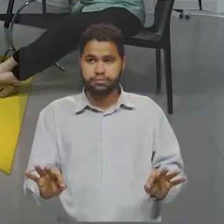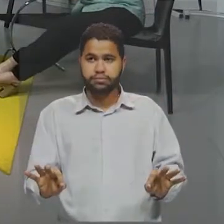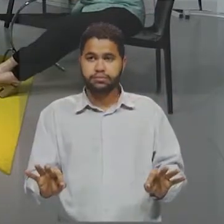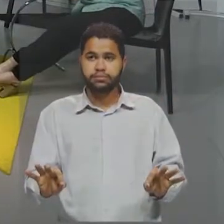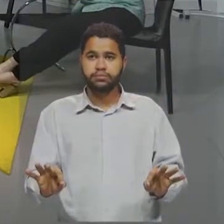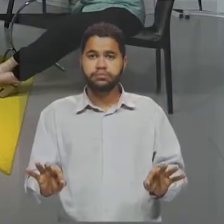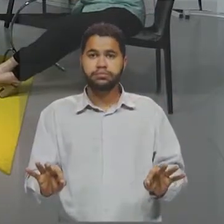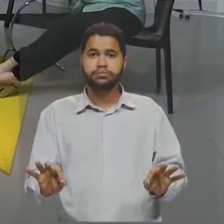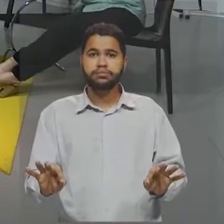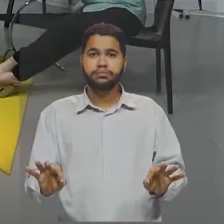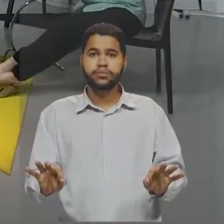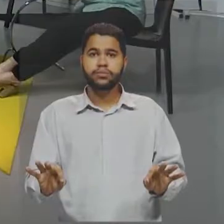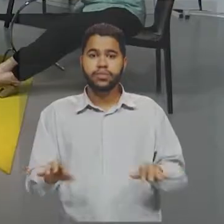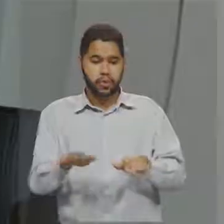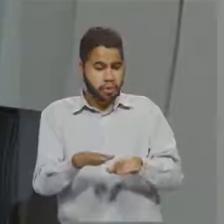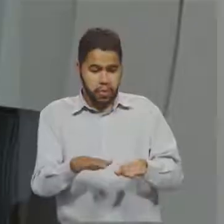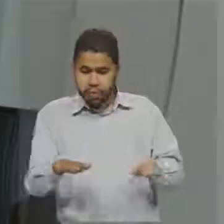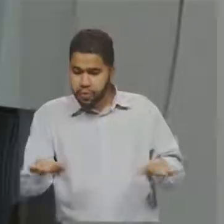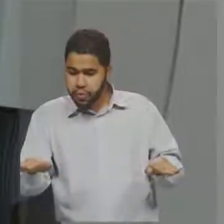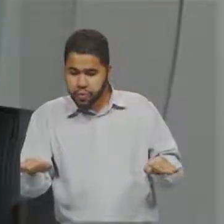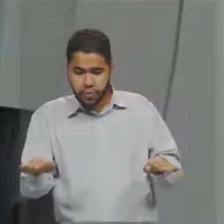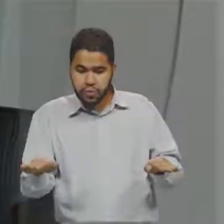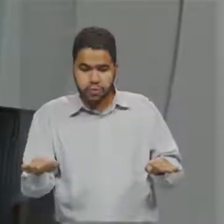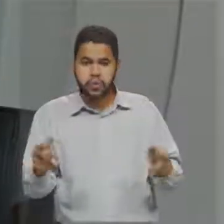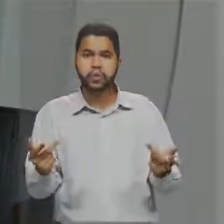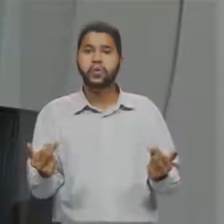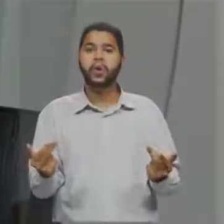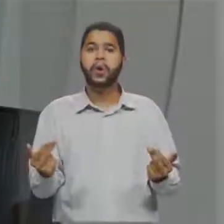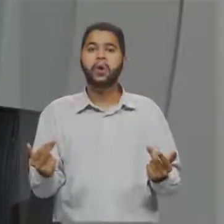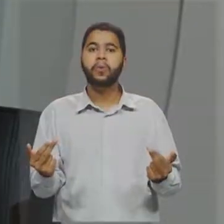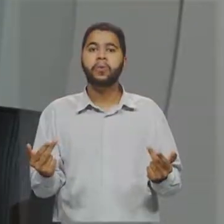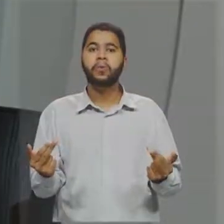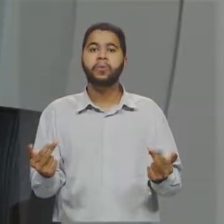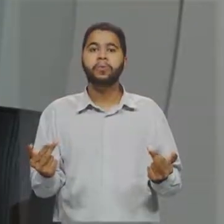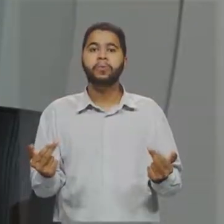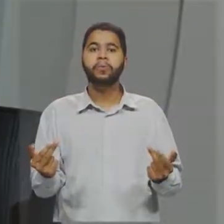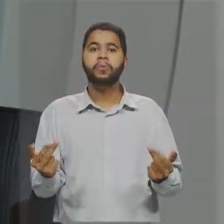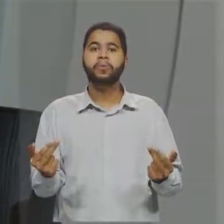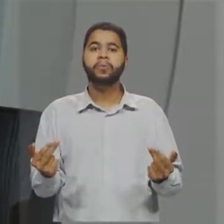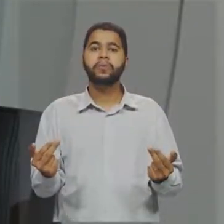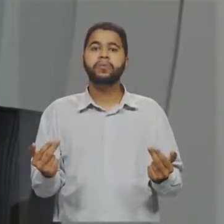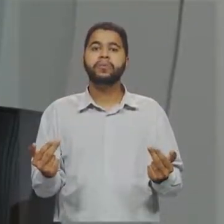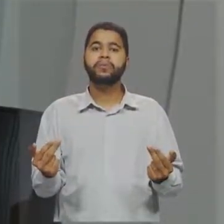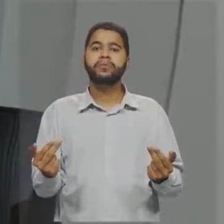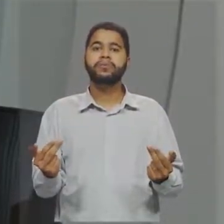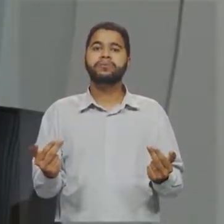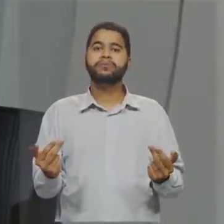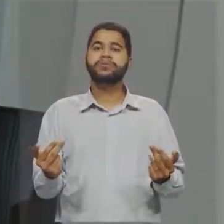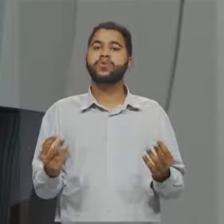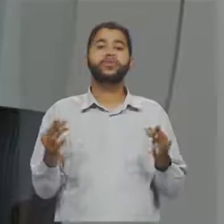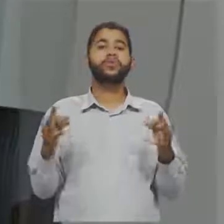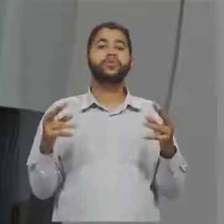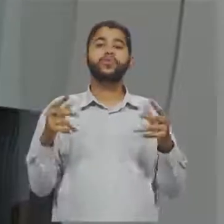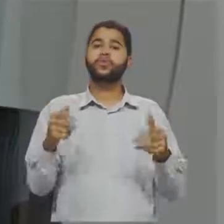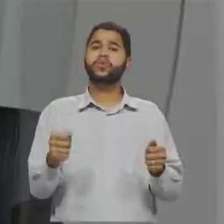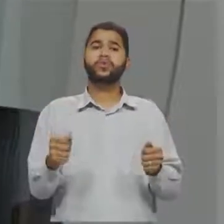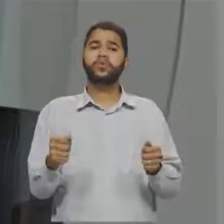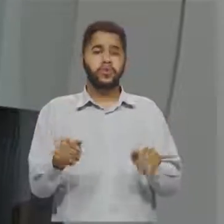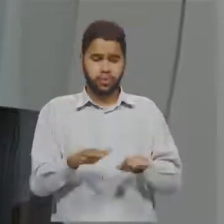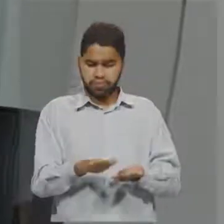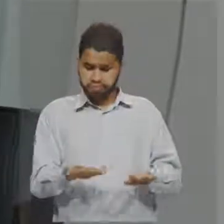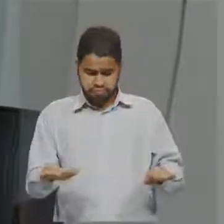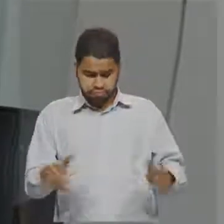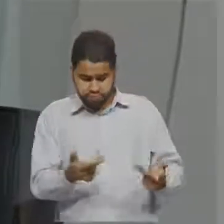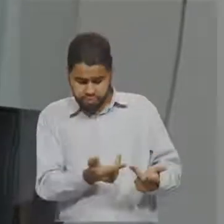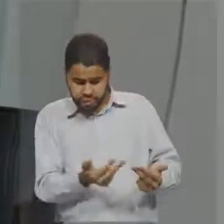em cima da mesa, ficou no mesmo plano, ficou todo sobre a mesa. Tudo da folha ficou sobre a